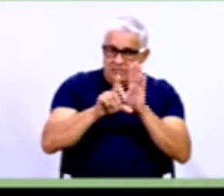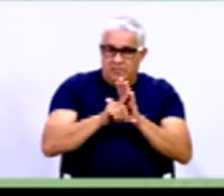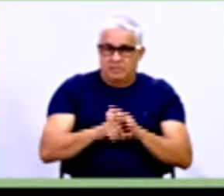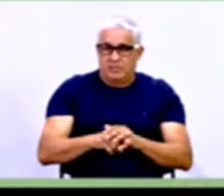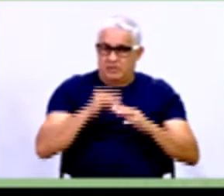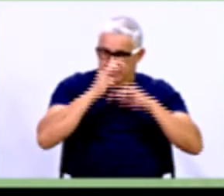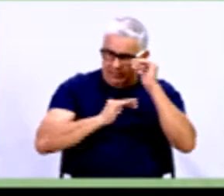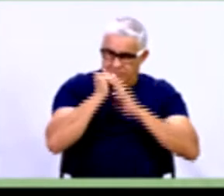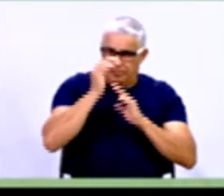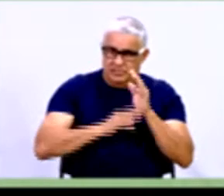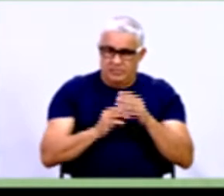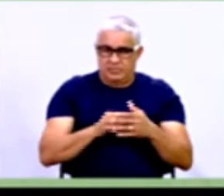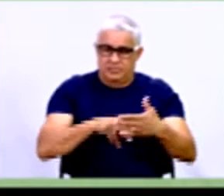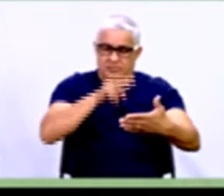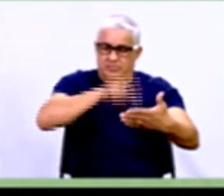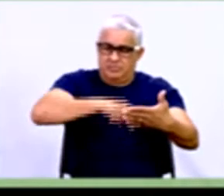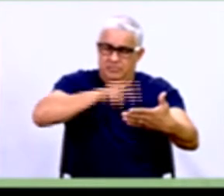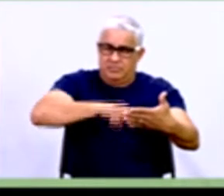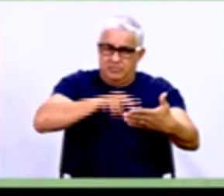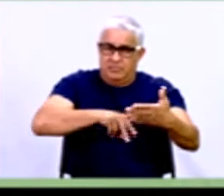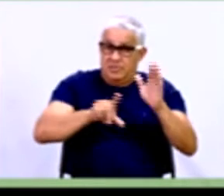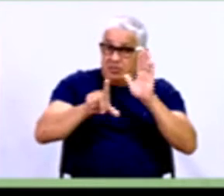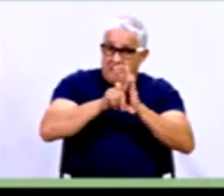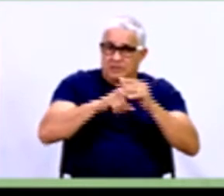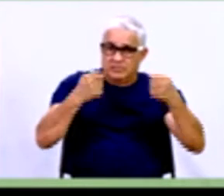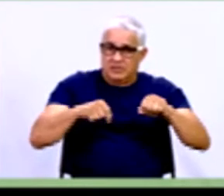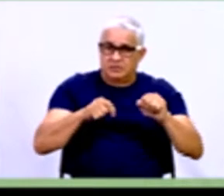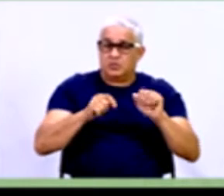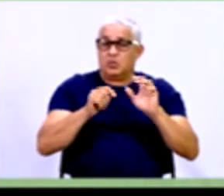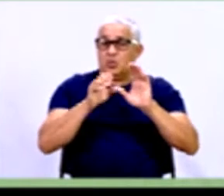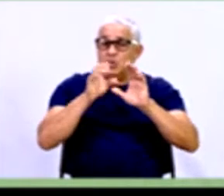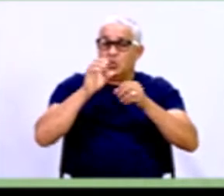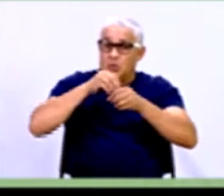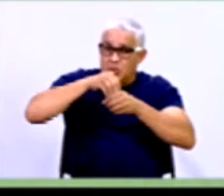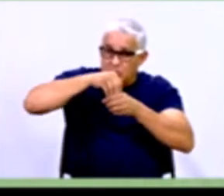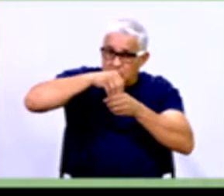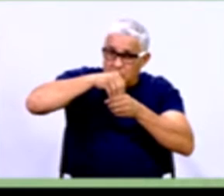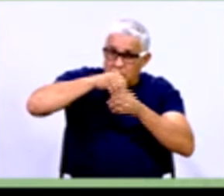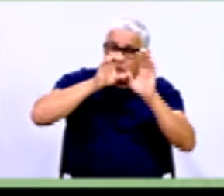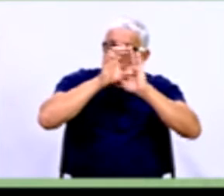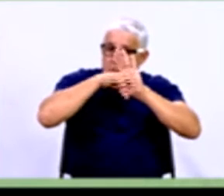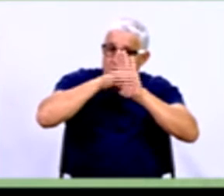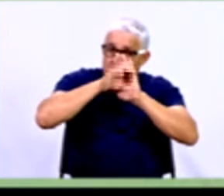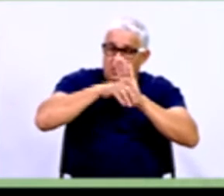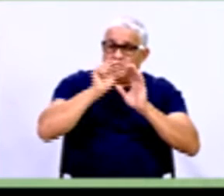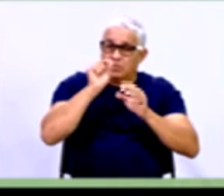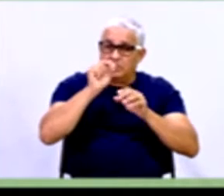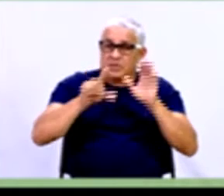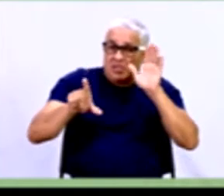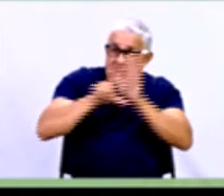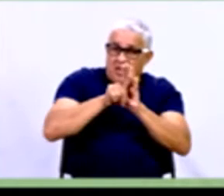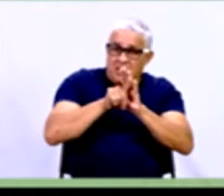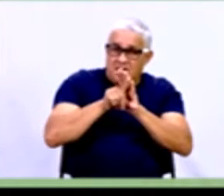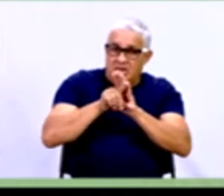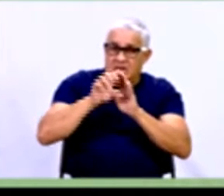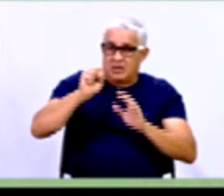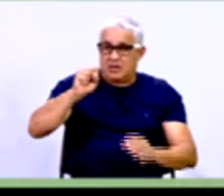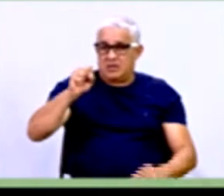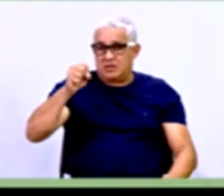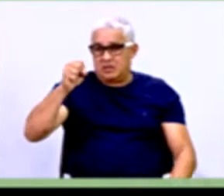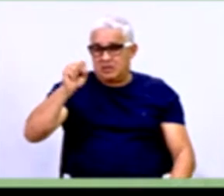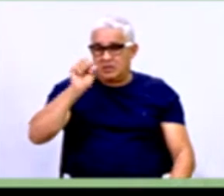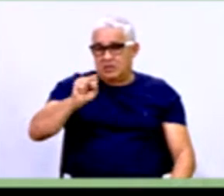uma lide trabalhista, ele precisa de um conceito. Então, é necessário esse conceito. Nós pegamos aqui o conceito da lei, a Lei